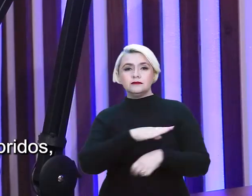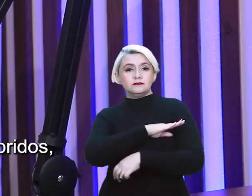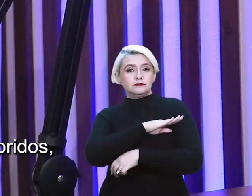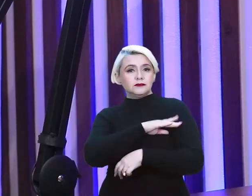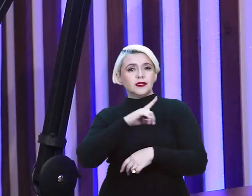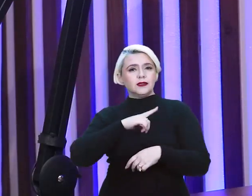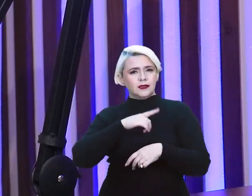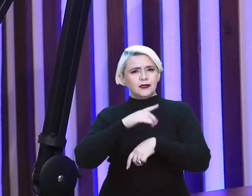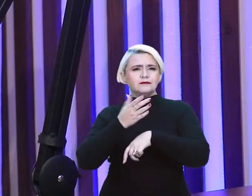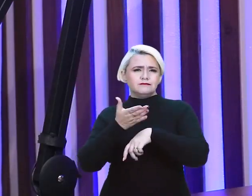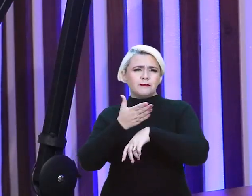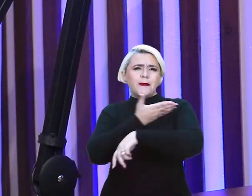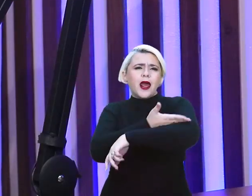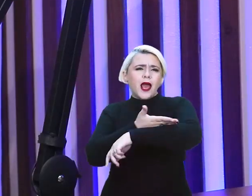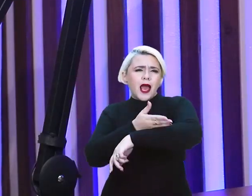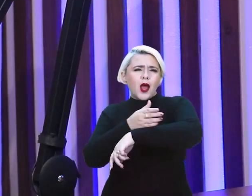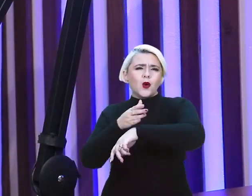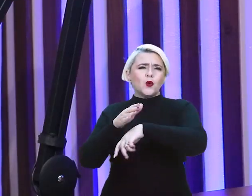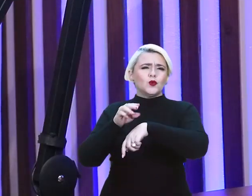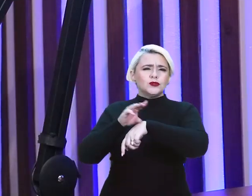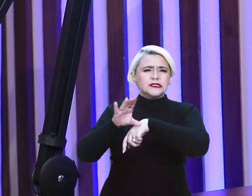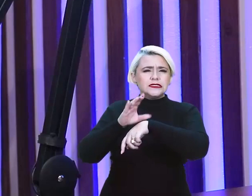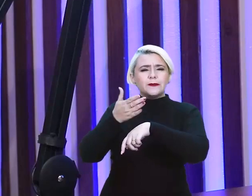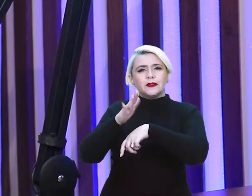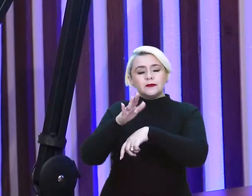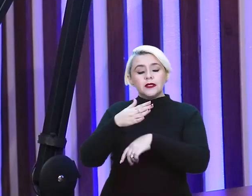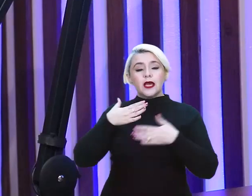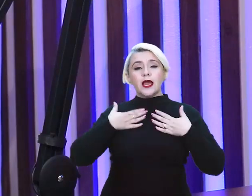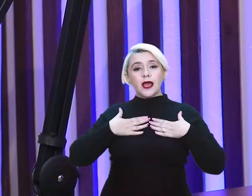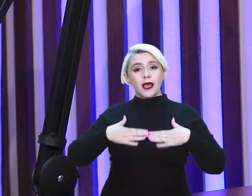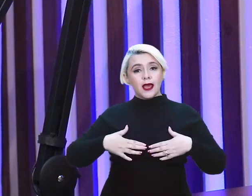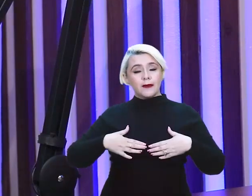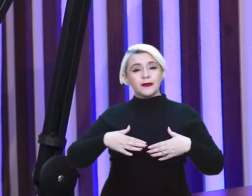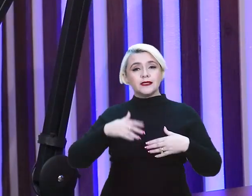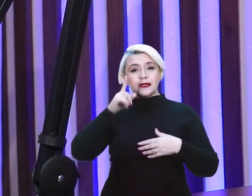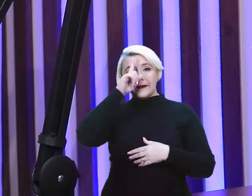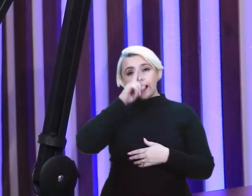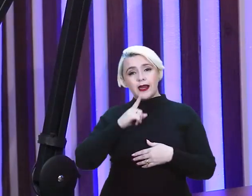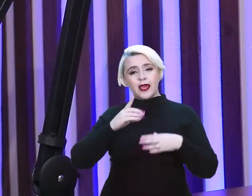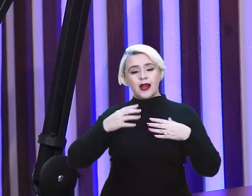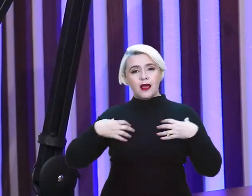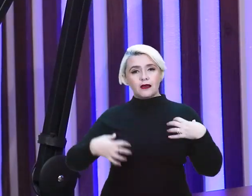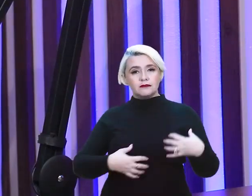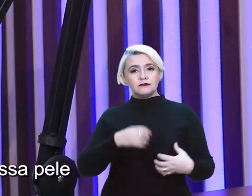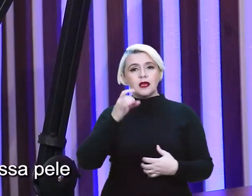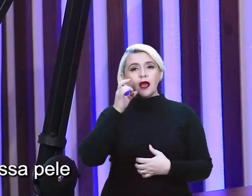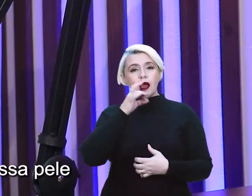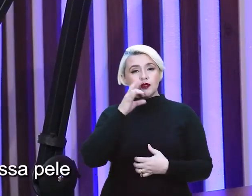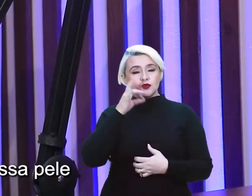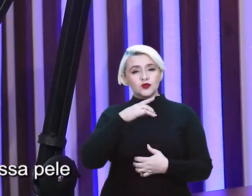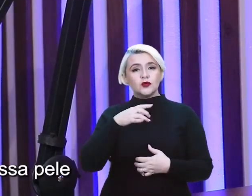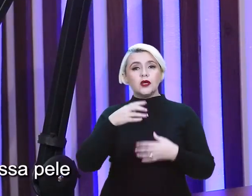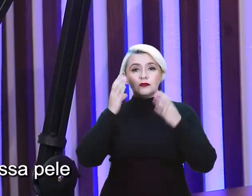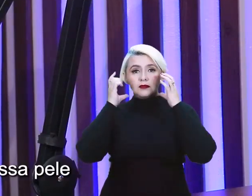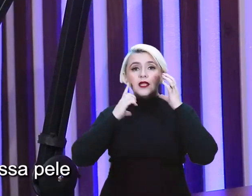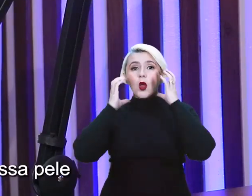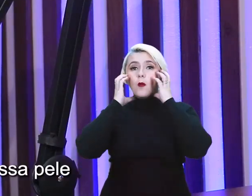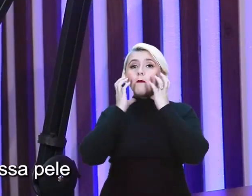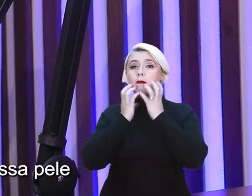cabelos grisalhos, inclusive, estou de camisa amarela com detalhes azuis, tenho barba, né? Gosto de